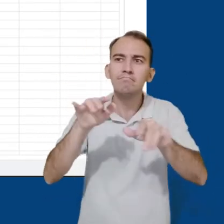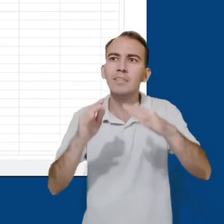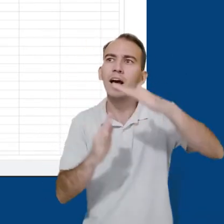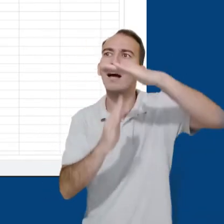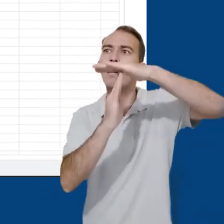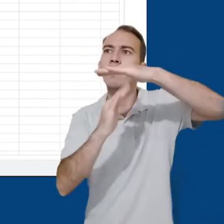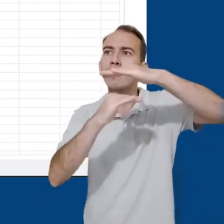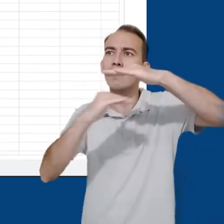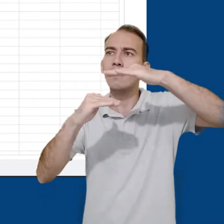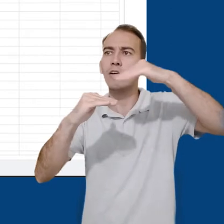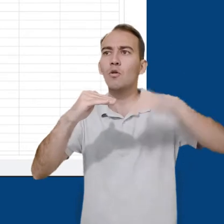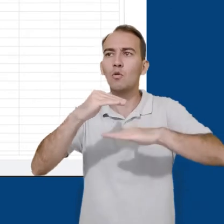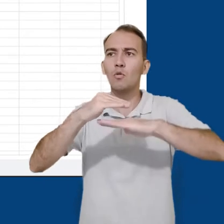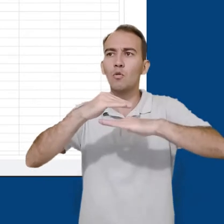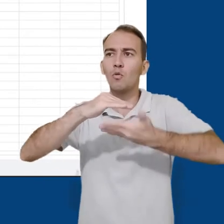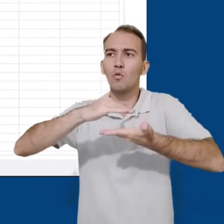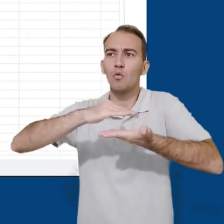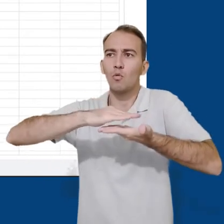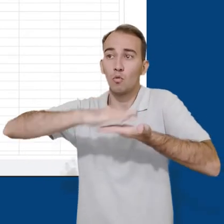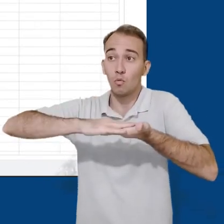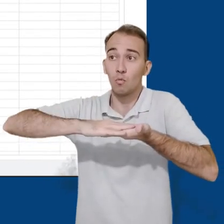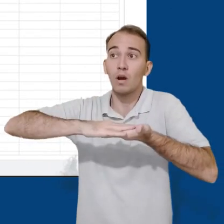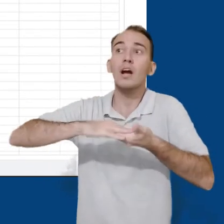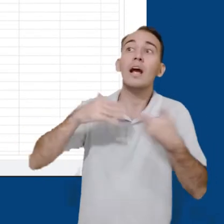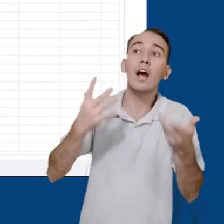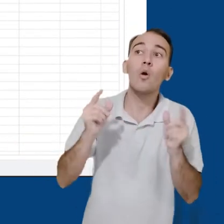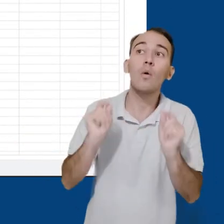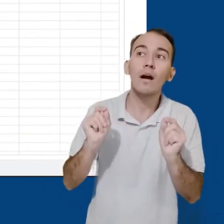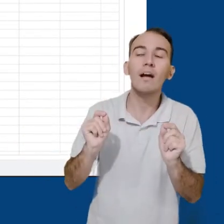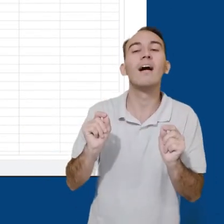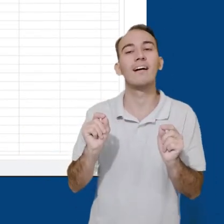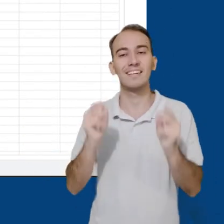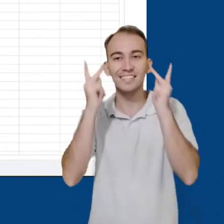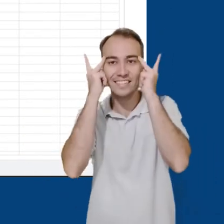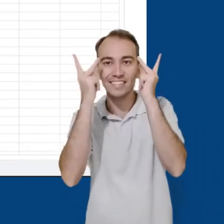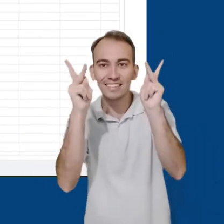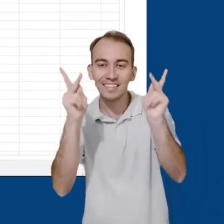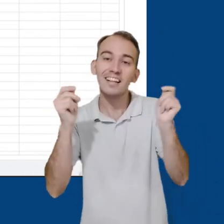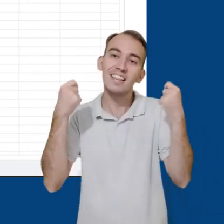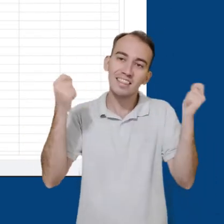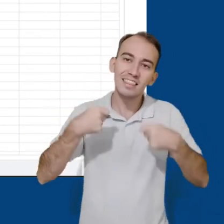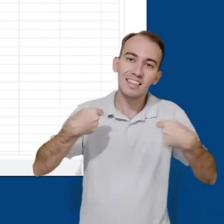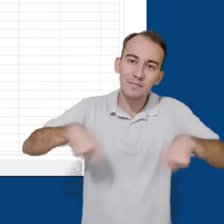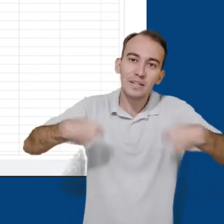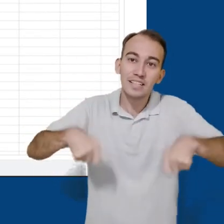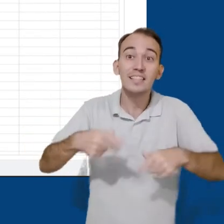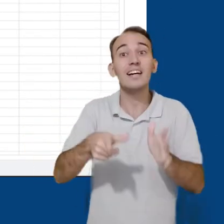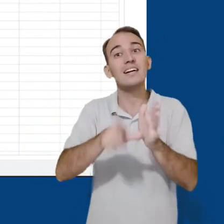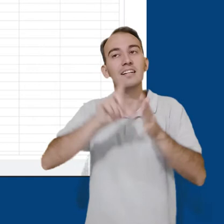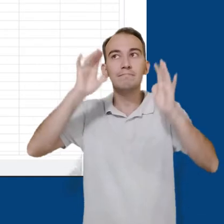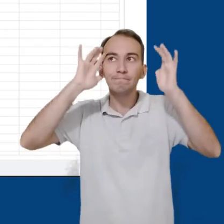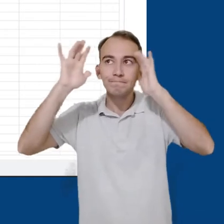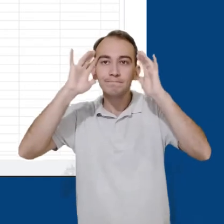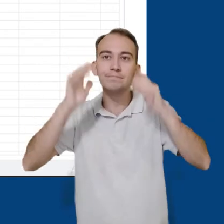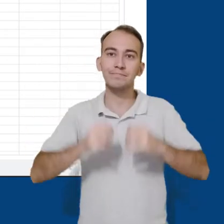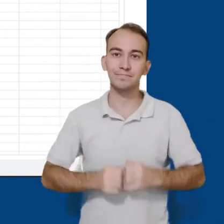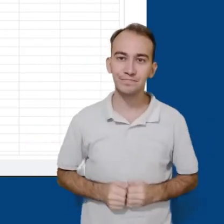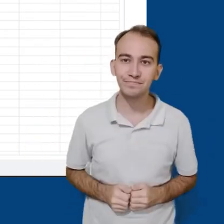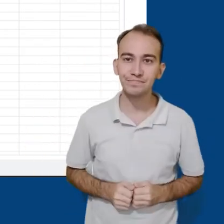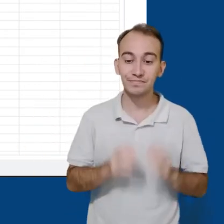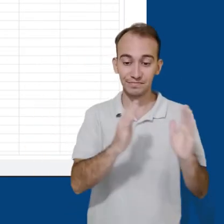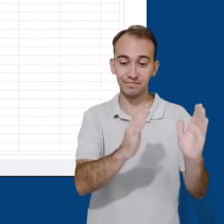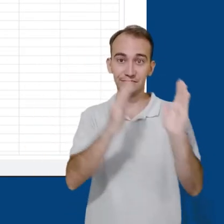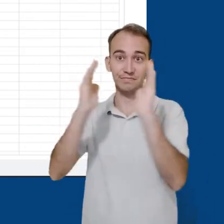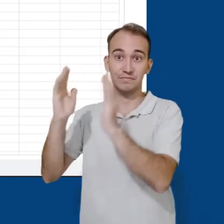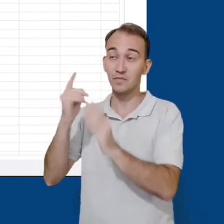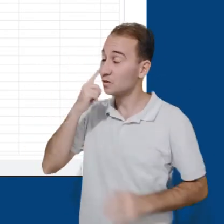na célula casa se insiram a quantidade de informações que extrapola e as dimensões das células podemos definir se essas informações eram